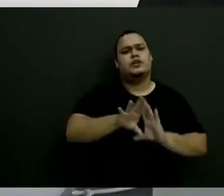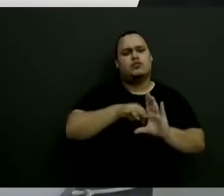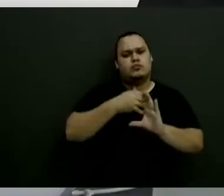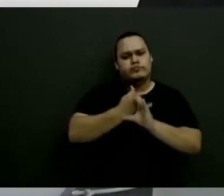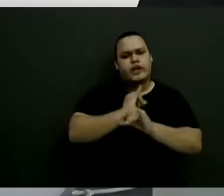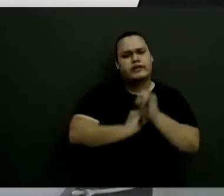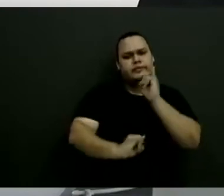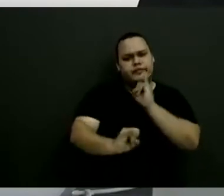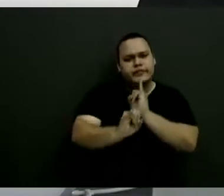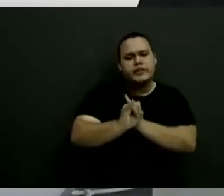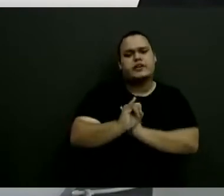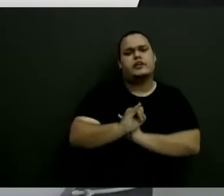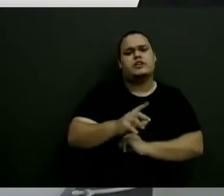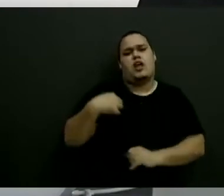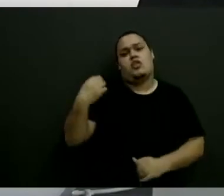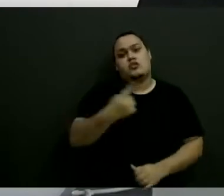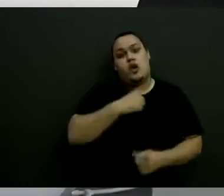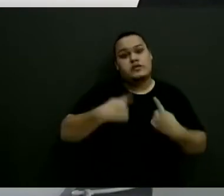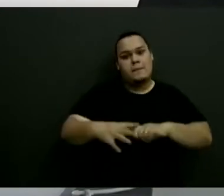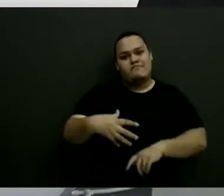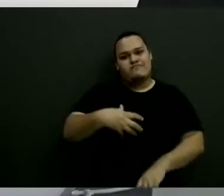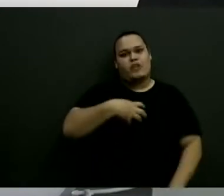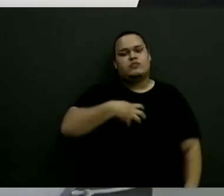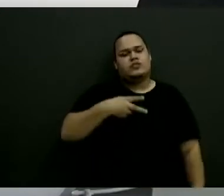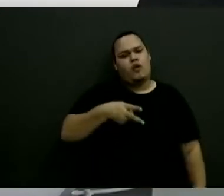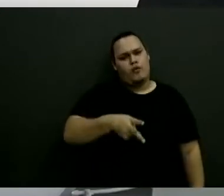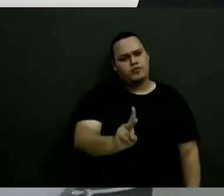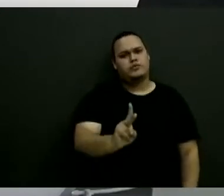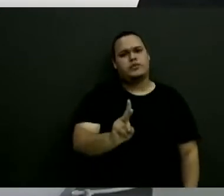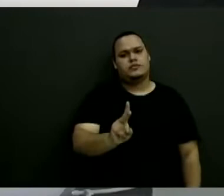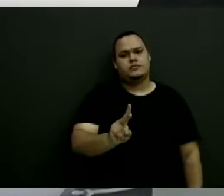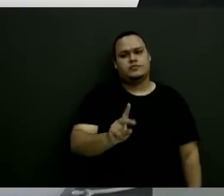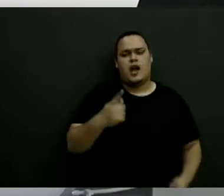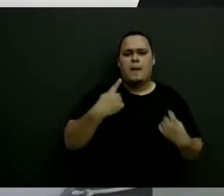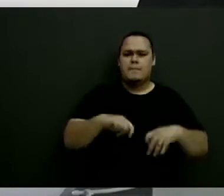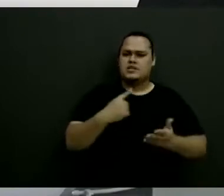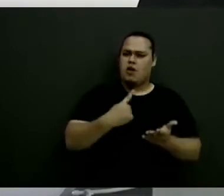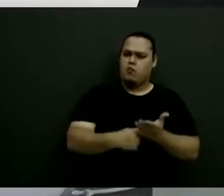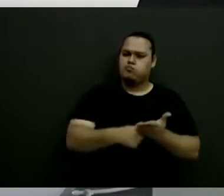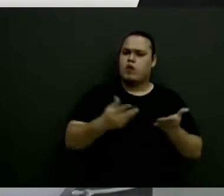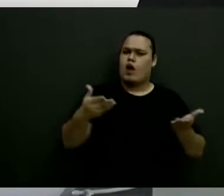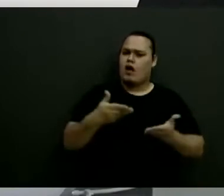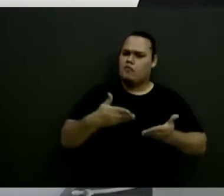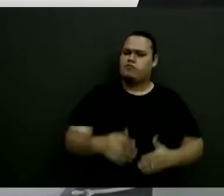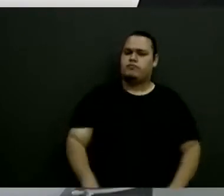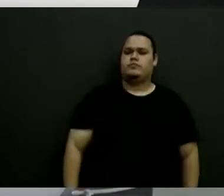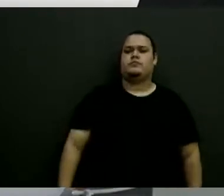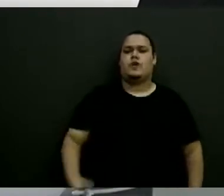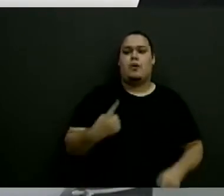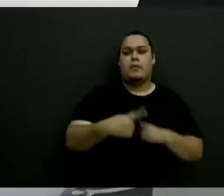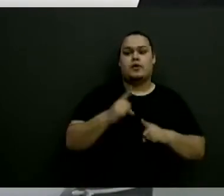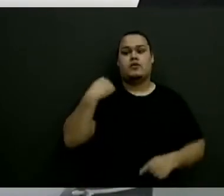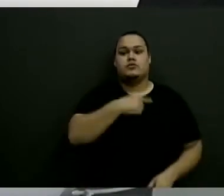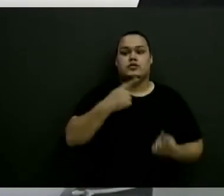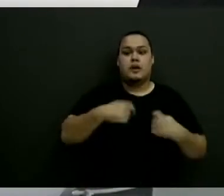que isso é algo que todos concordam, que é algo importante, de suma importância,